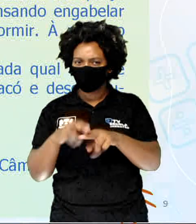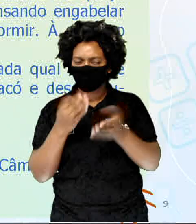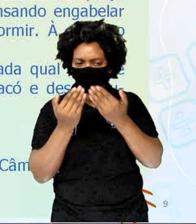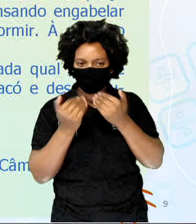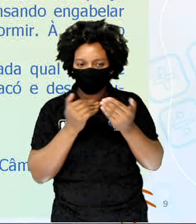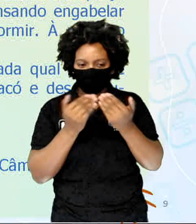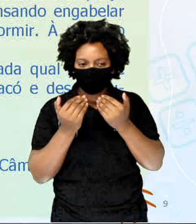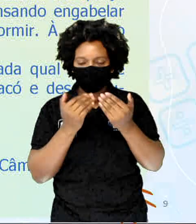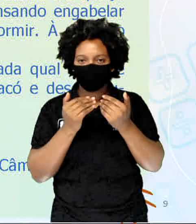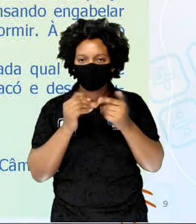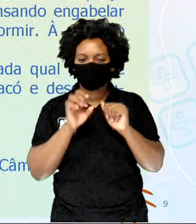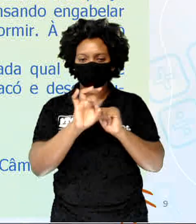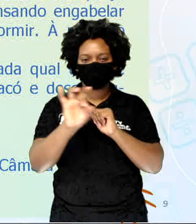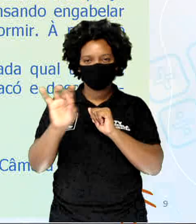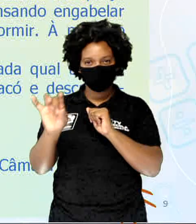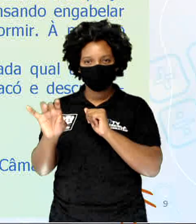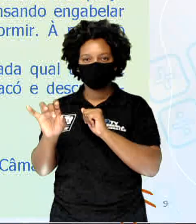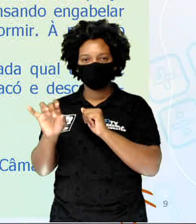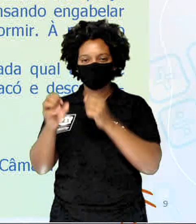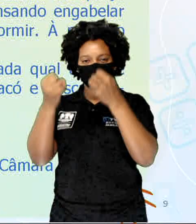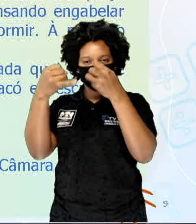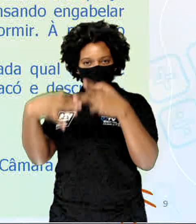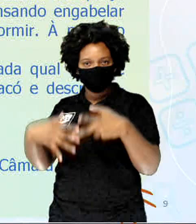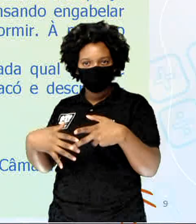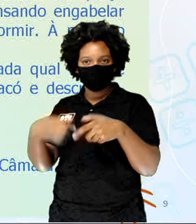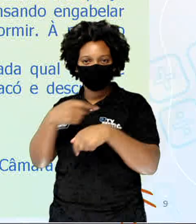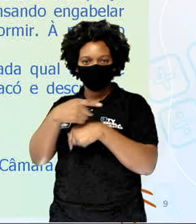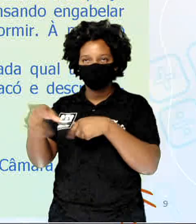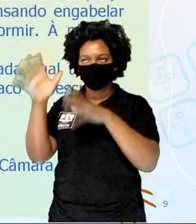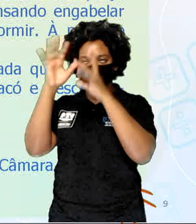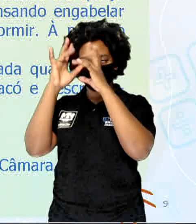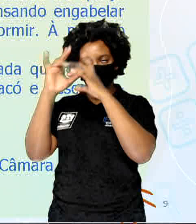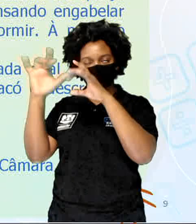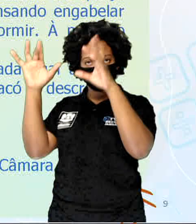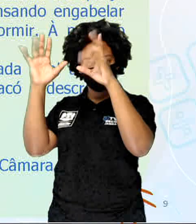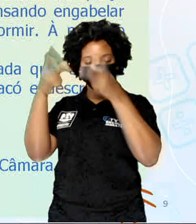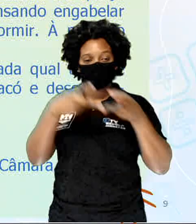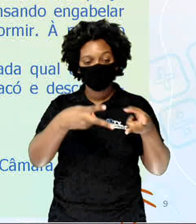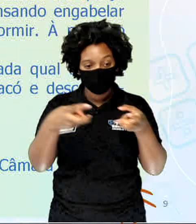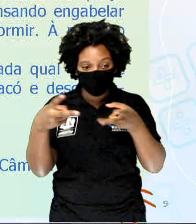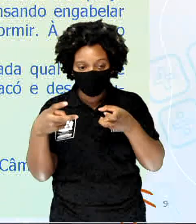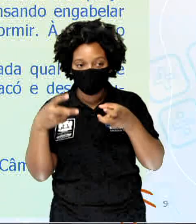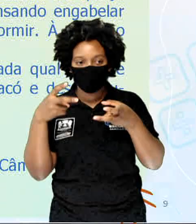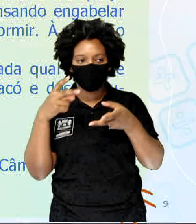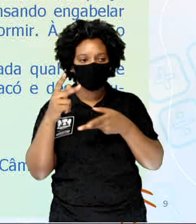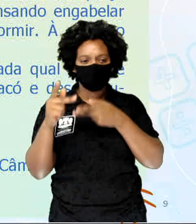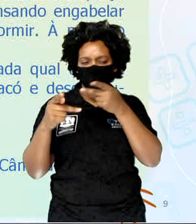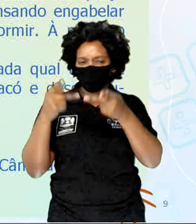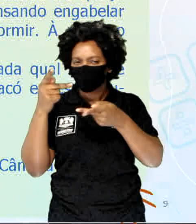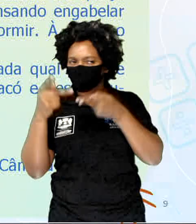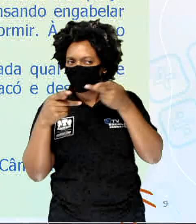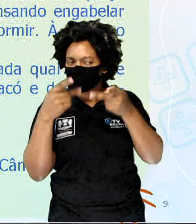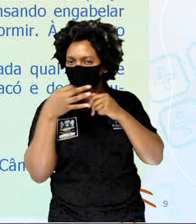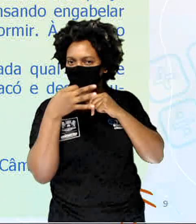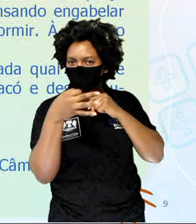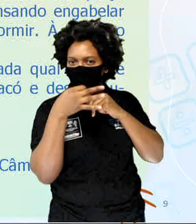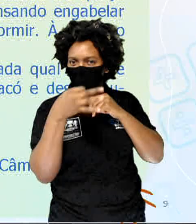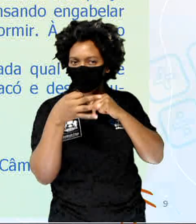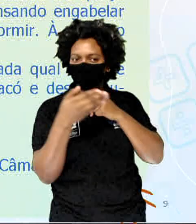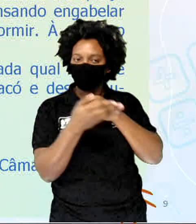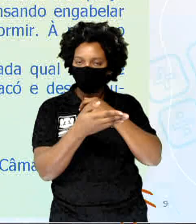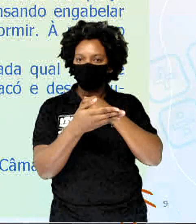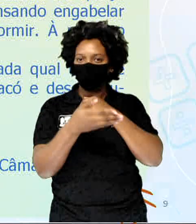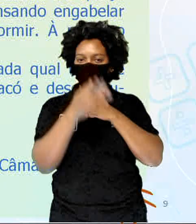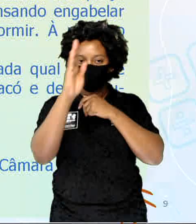café. E cada qual teve de contar o seu sonho. Perceba que toda a pista da história está aí o que o padre